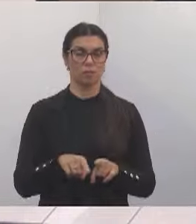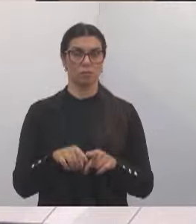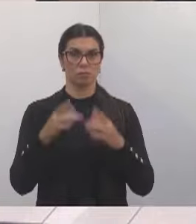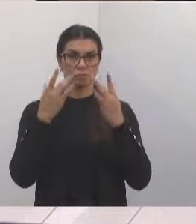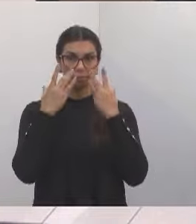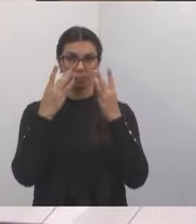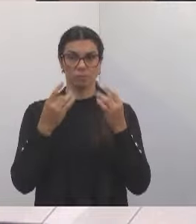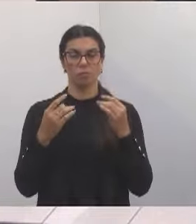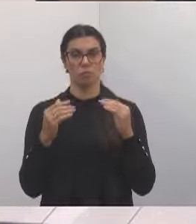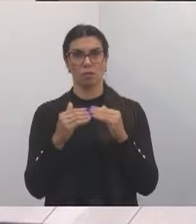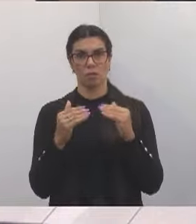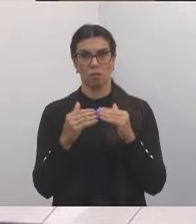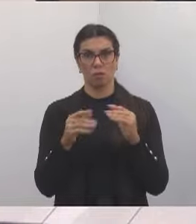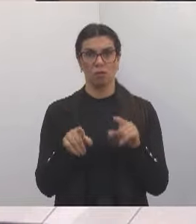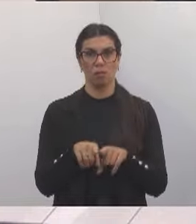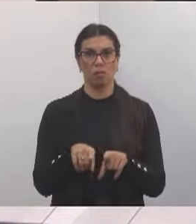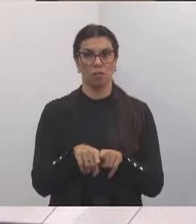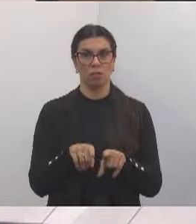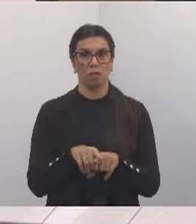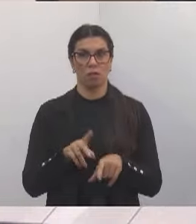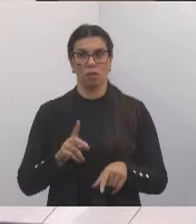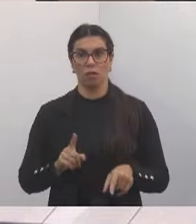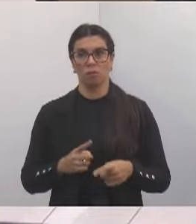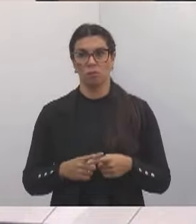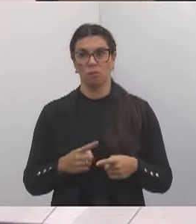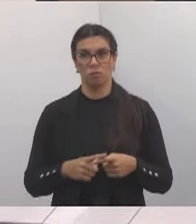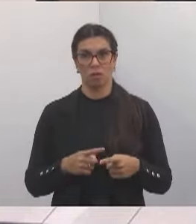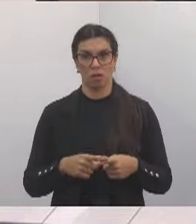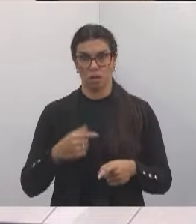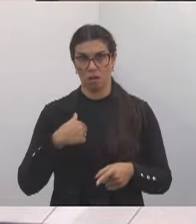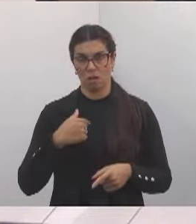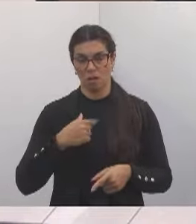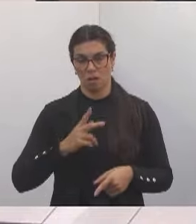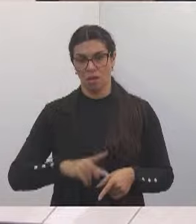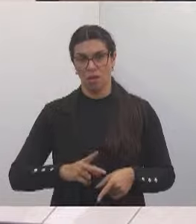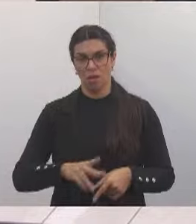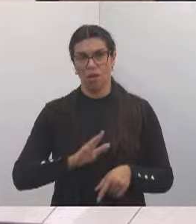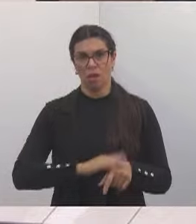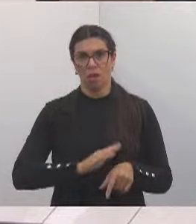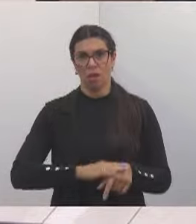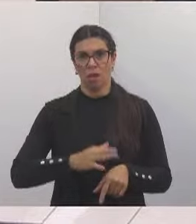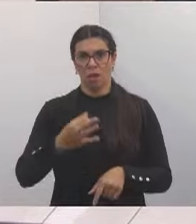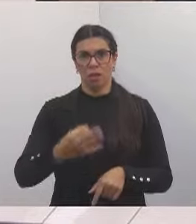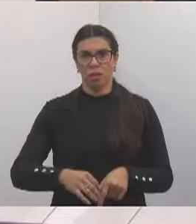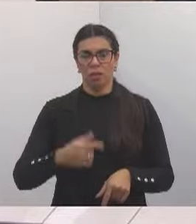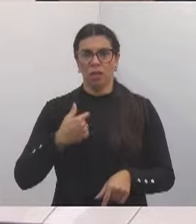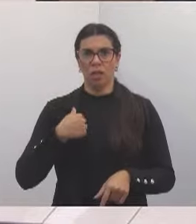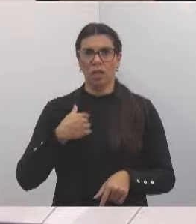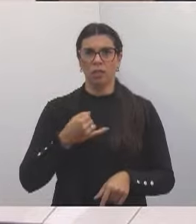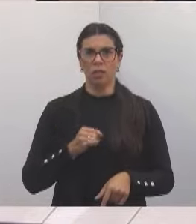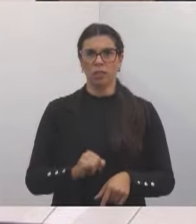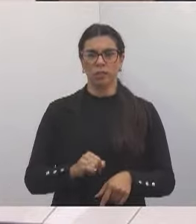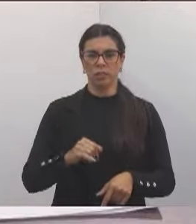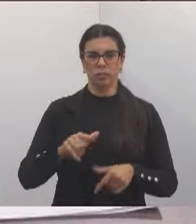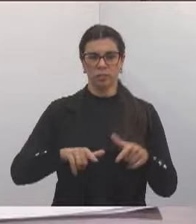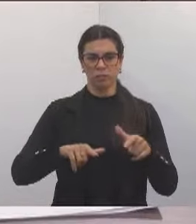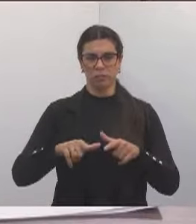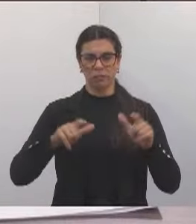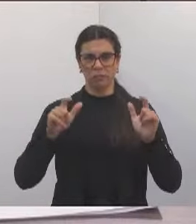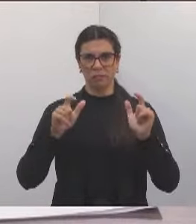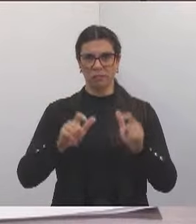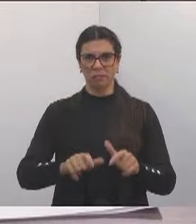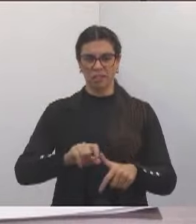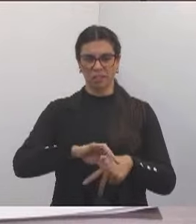também e concordo com isso, sempre concordei, porque eu não me deixo corromper. Né? Se eu vou trabalhar em algum lugar que eu já vejo algum tipo de corrupção, eu já nem